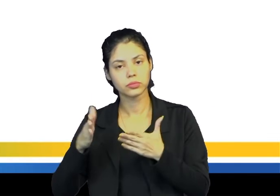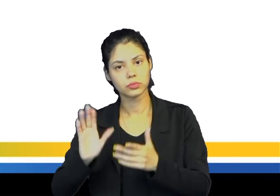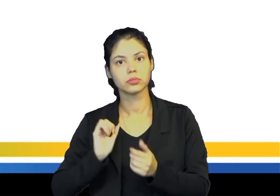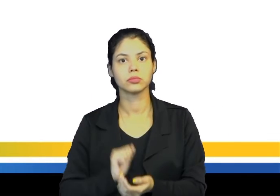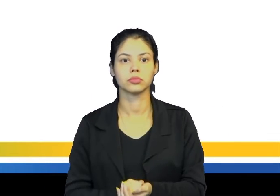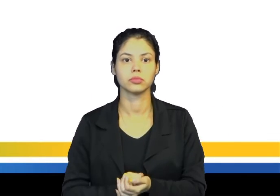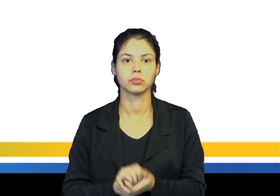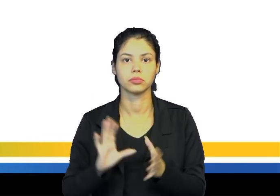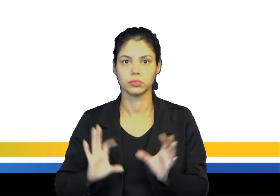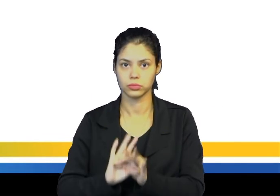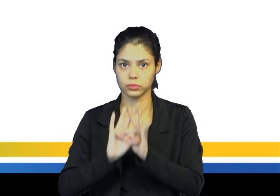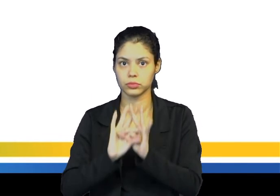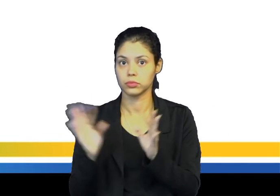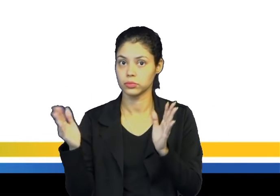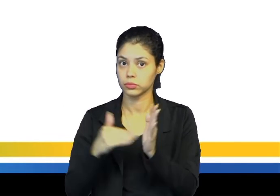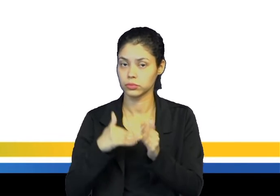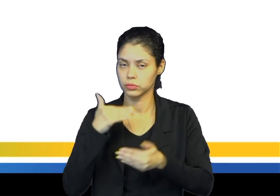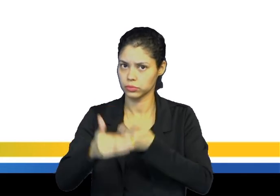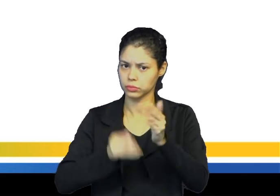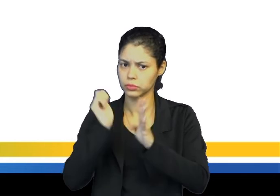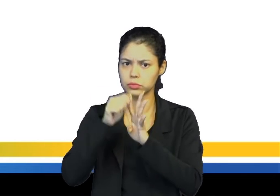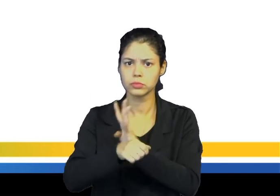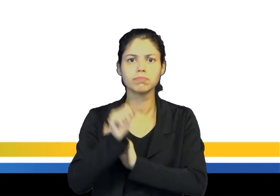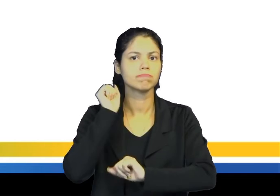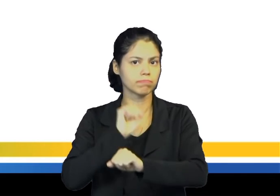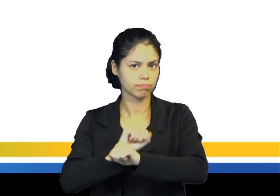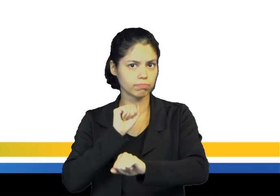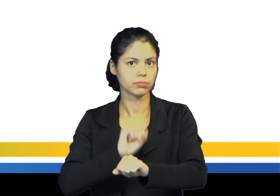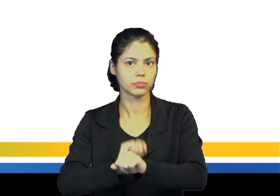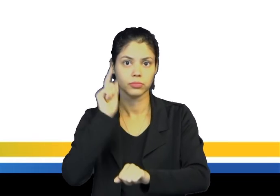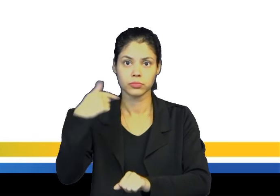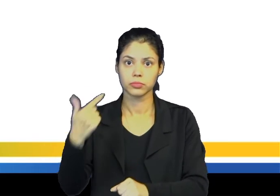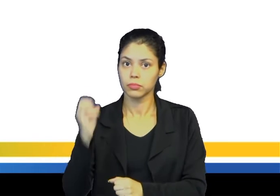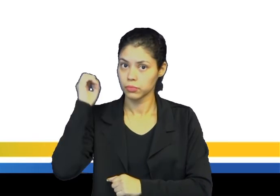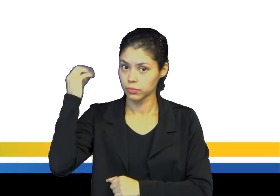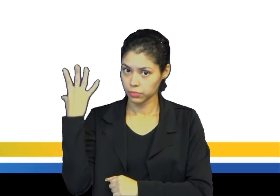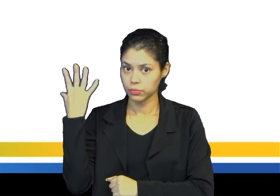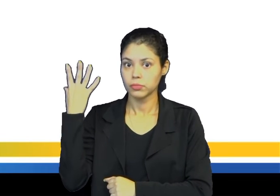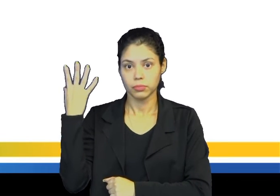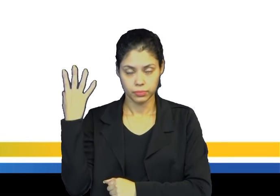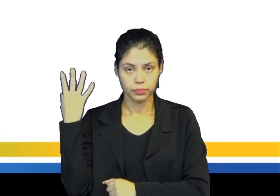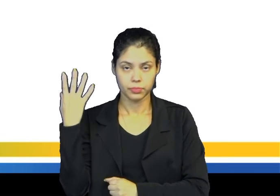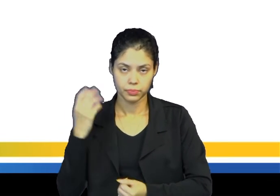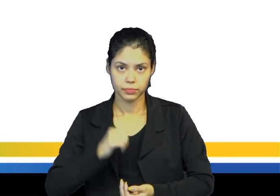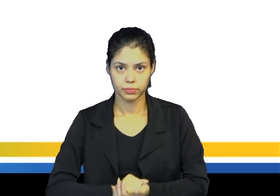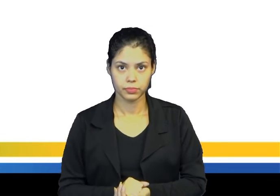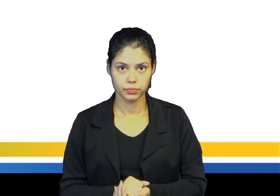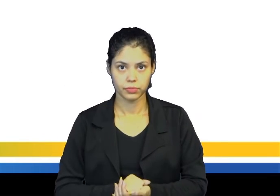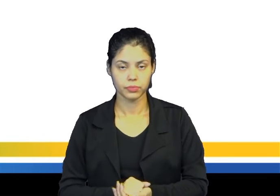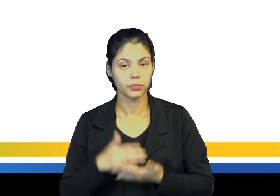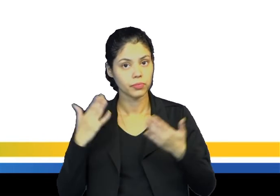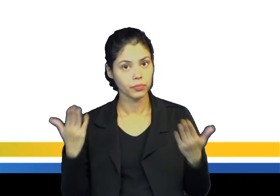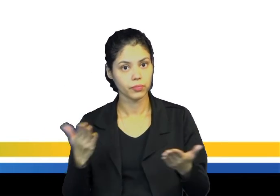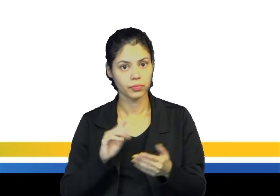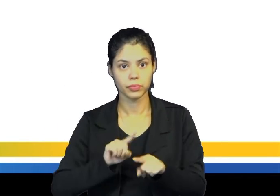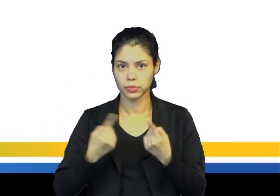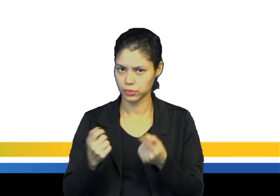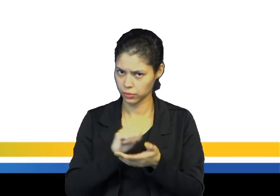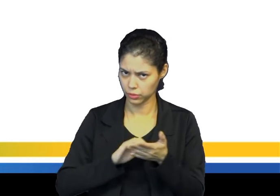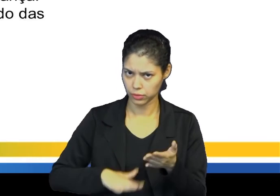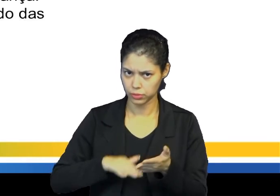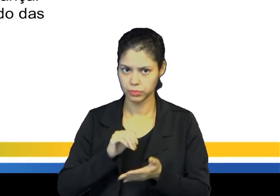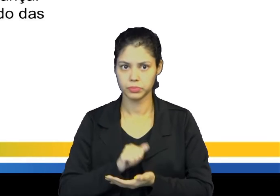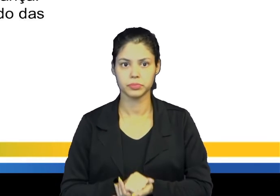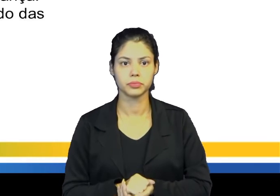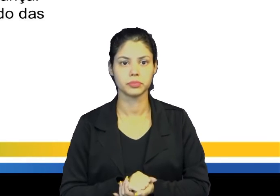ficavam entrincheirados, né? Até durante meses, esperando, né, que os próximos acontecimentos ocorressem. Vamos para mais uma